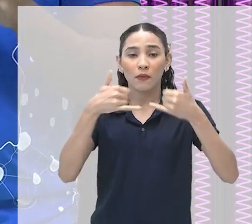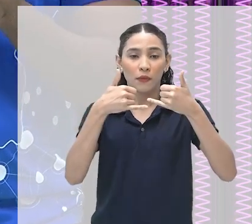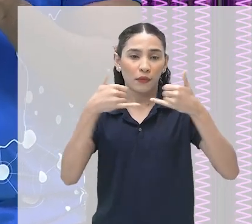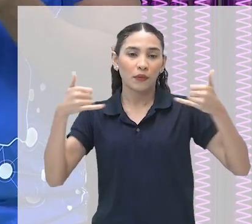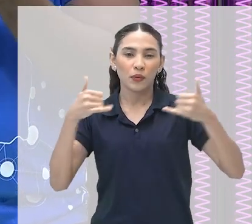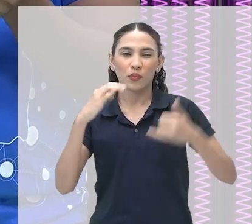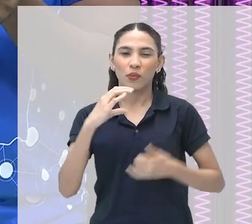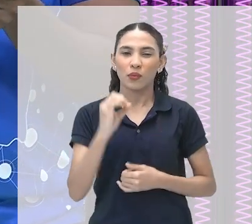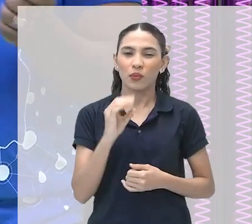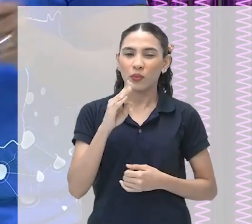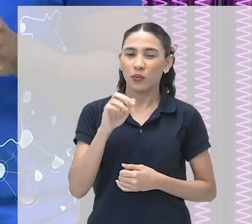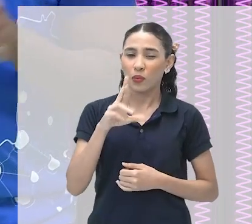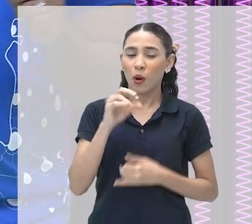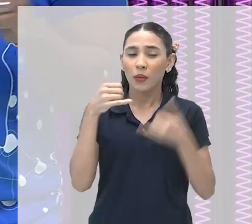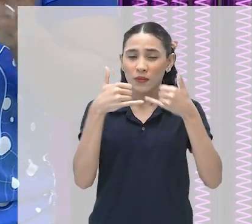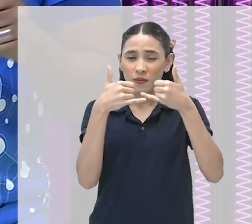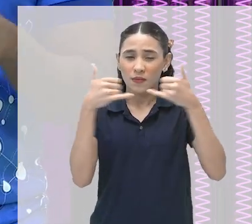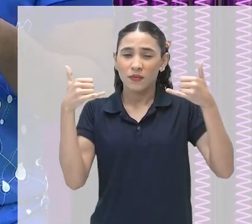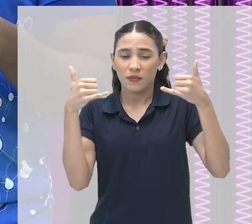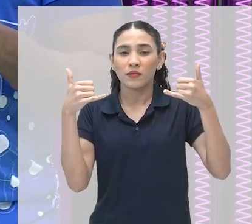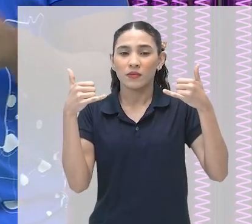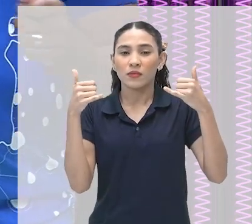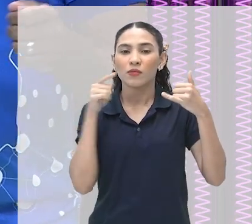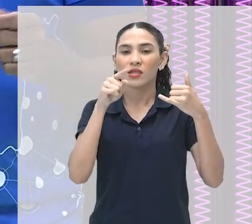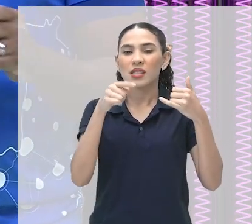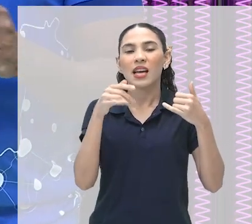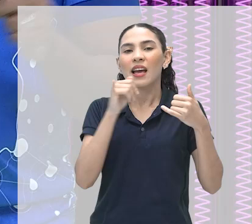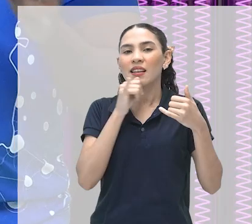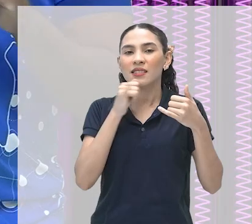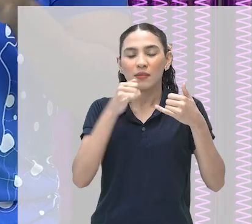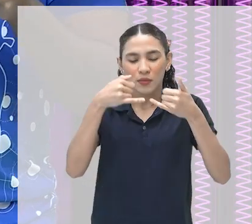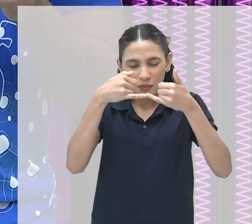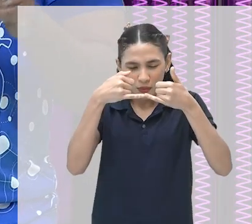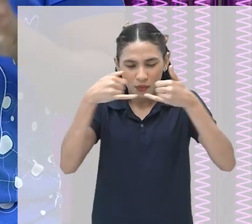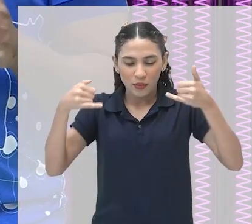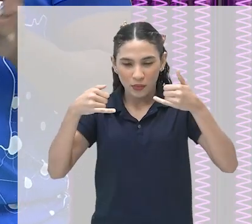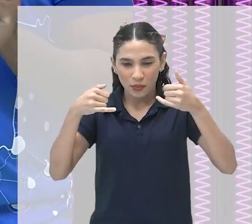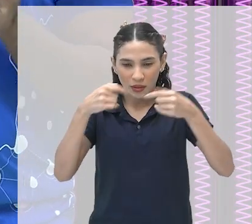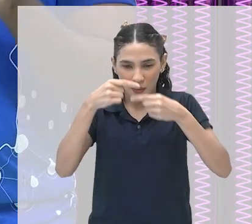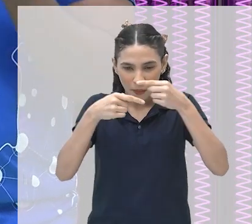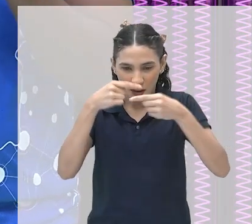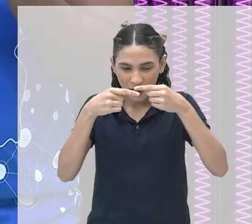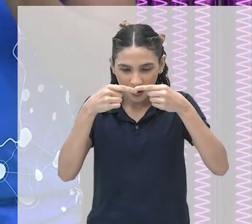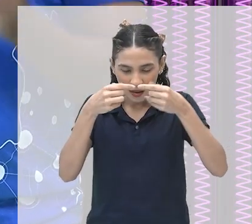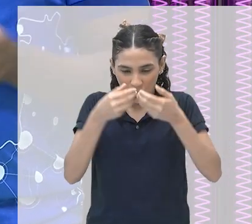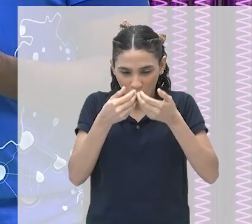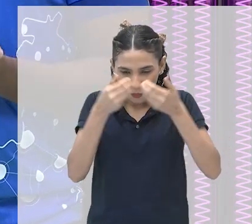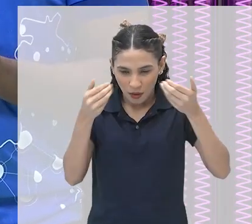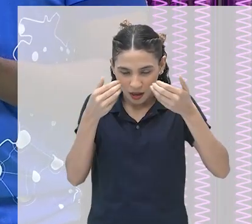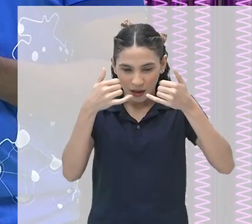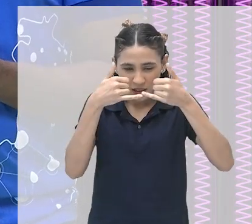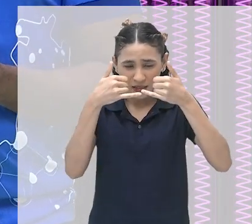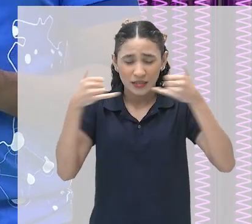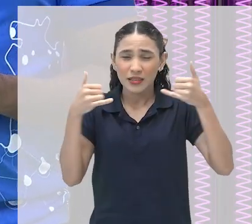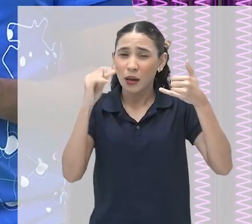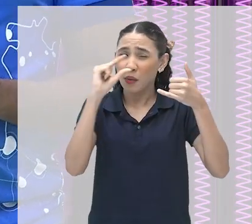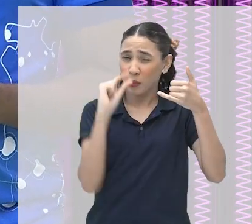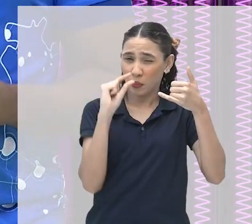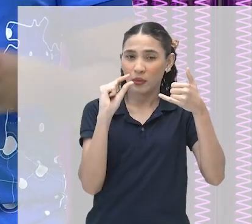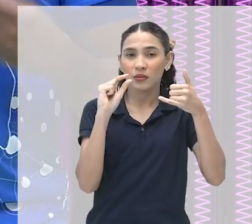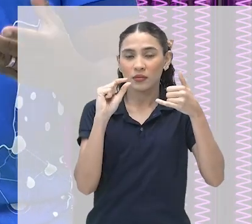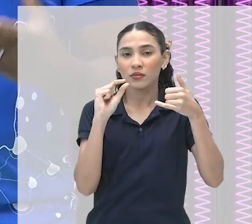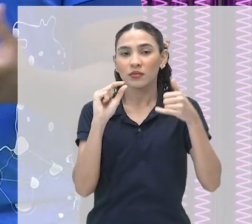que é bem fininho. Quando a gente abre um fio, a gente desencapa um fio, a gente vê que é algo bem